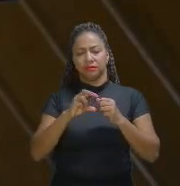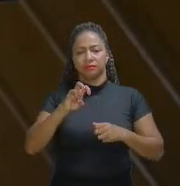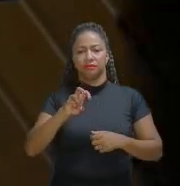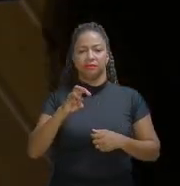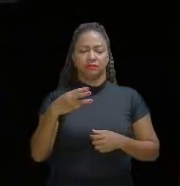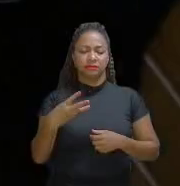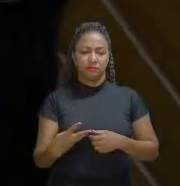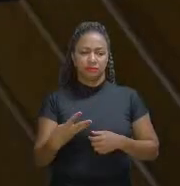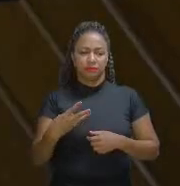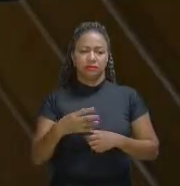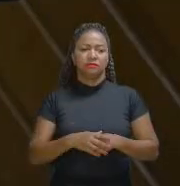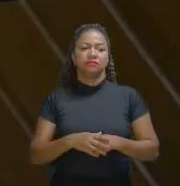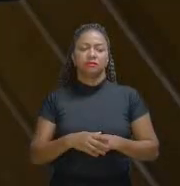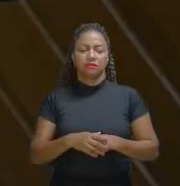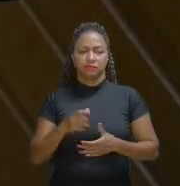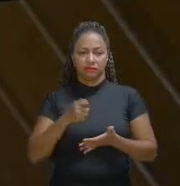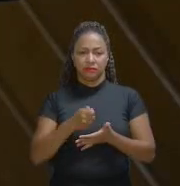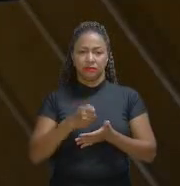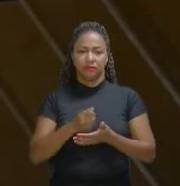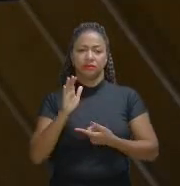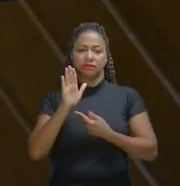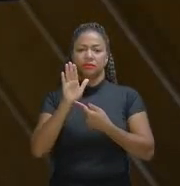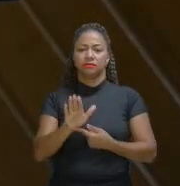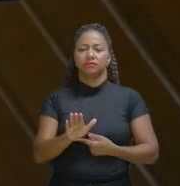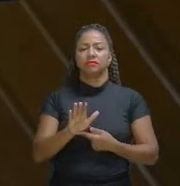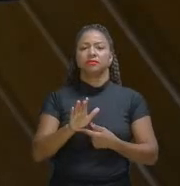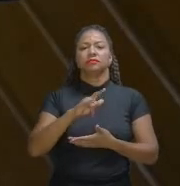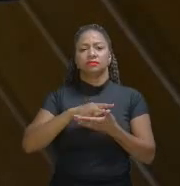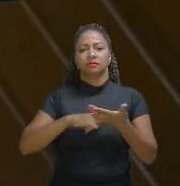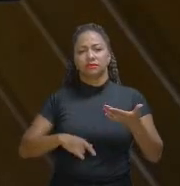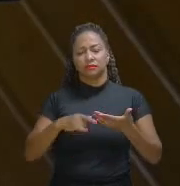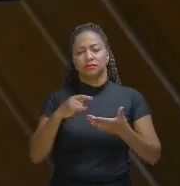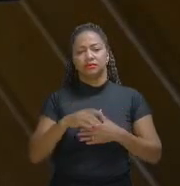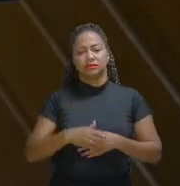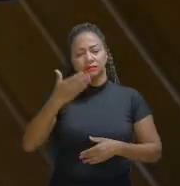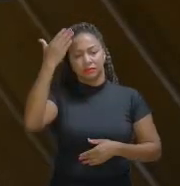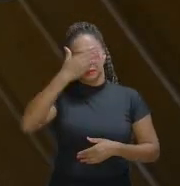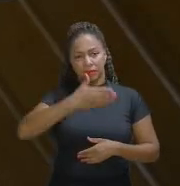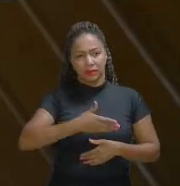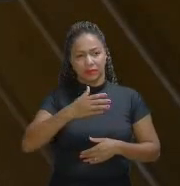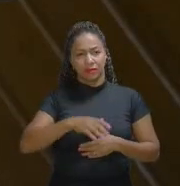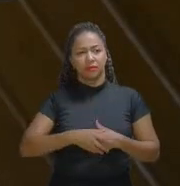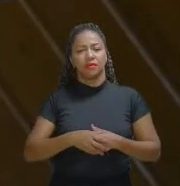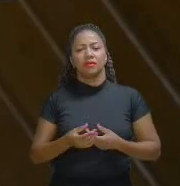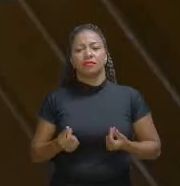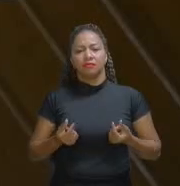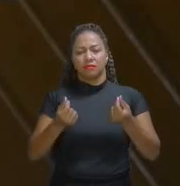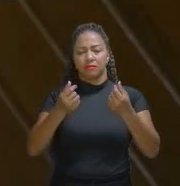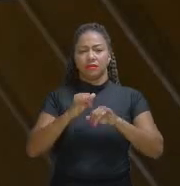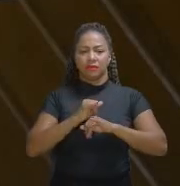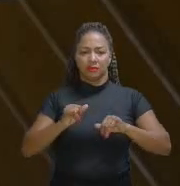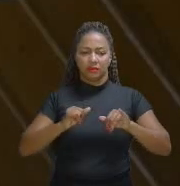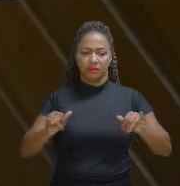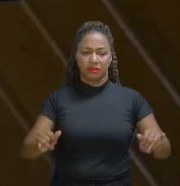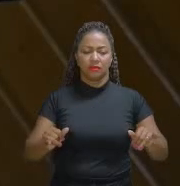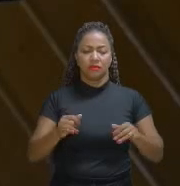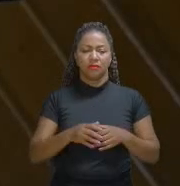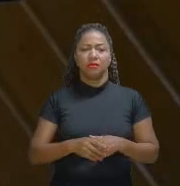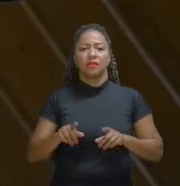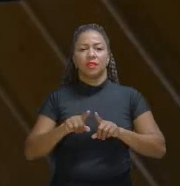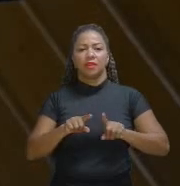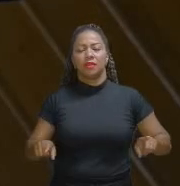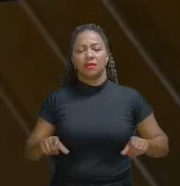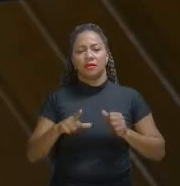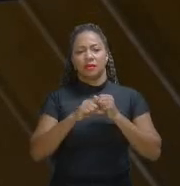53, inciso 2, a linha A, exige a apresentação dos extratos como comprovação da movimentação financeira da campanha. Contudo, o